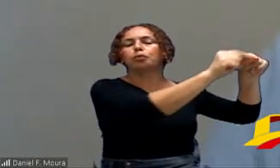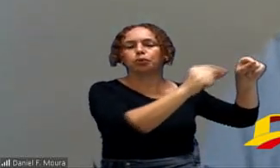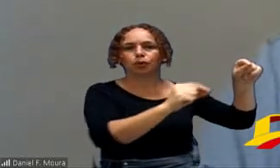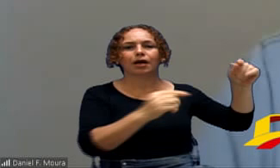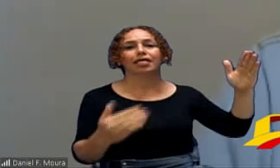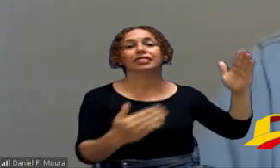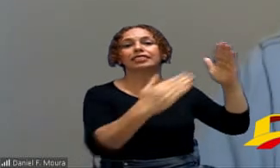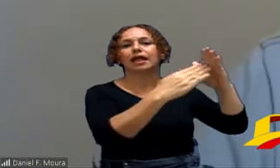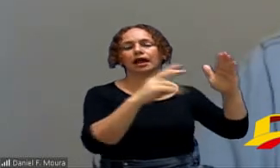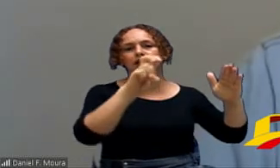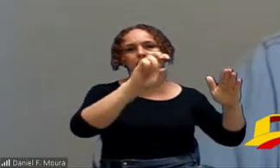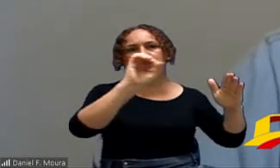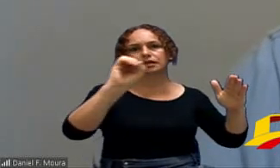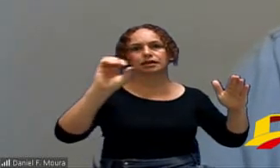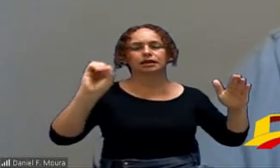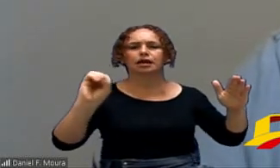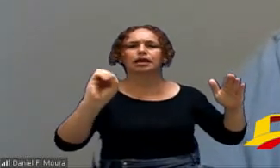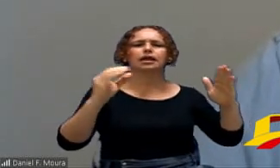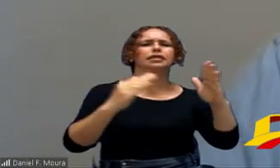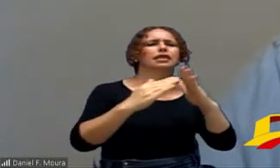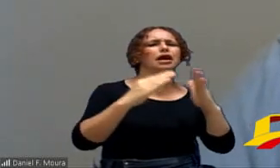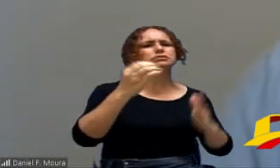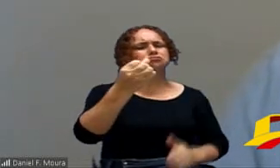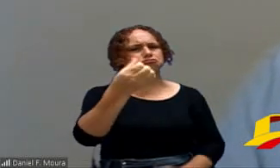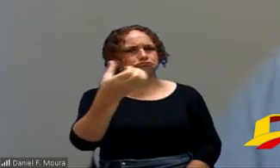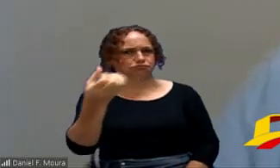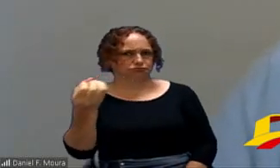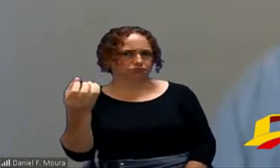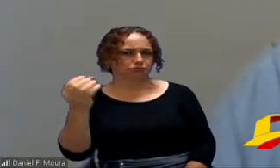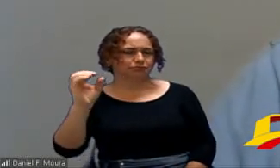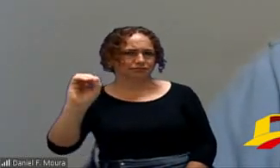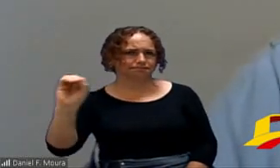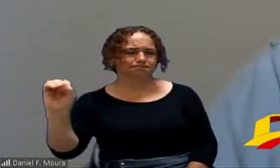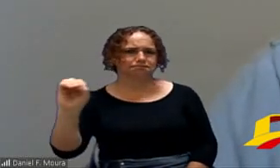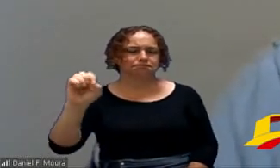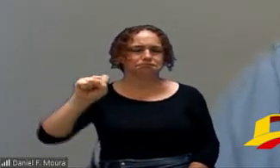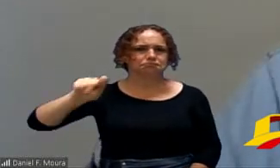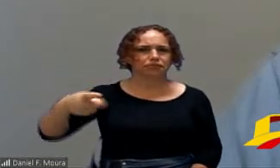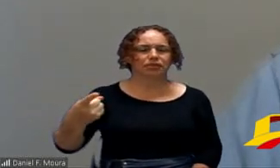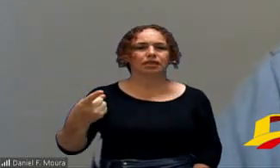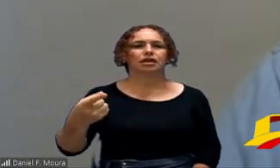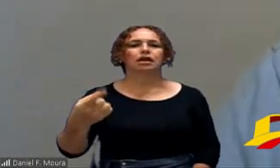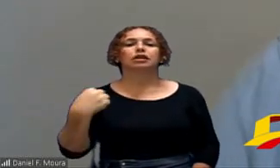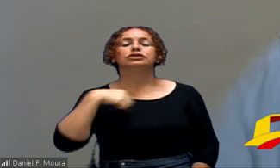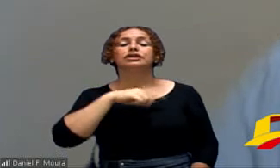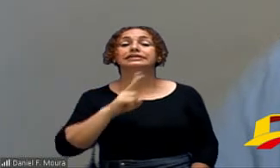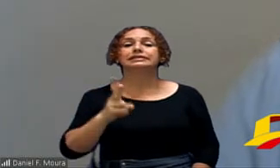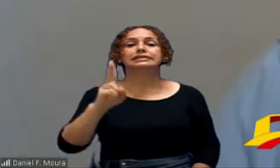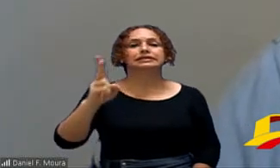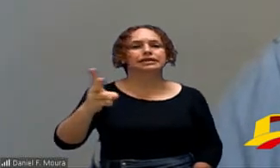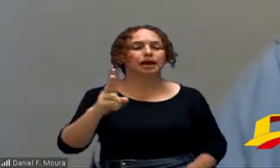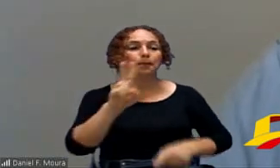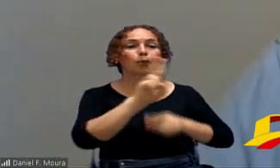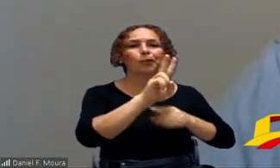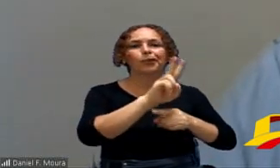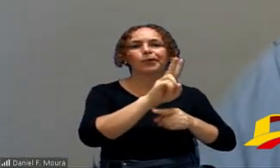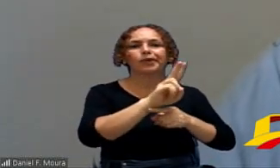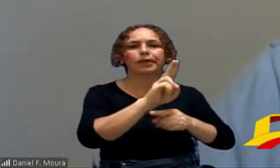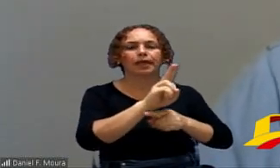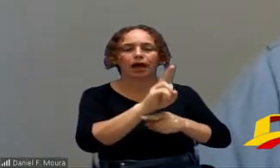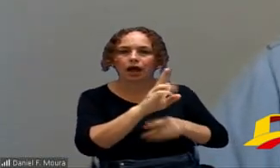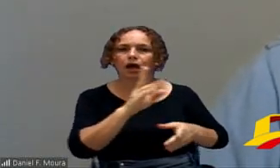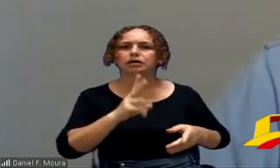500 a 600 mil metros quadrados. A gente vai oferecer autonomia para o Sandro, né? Sempre assistido, mas autonomia